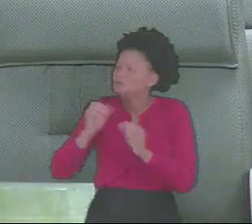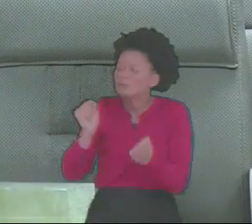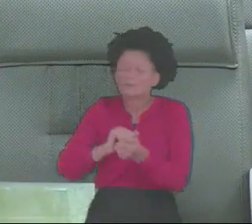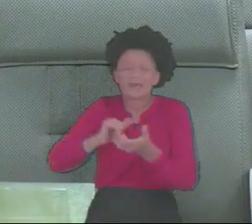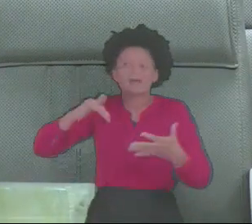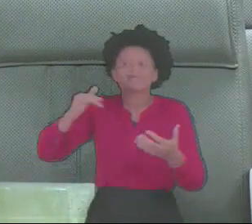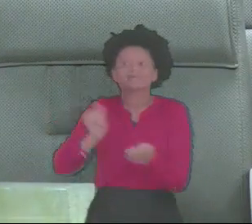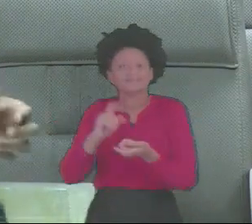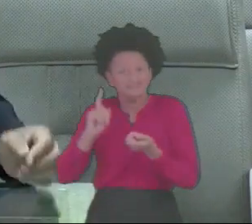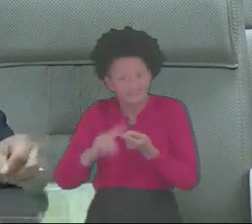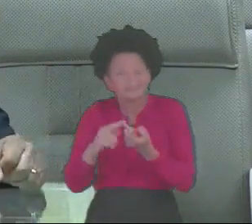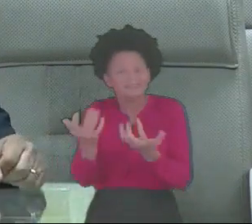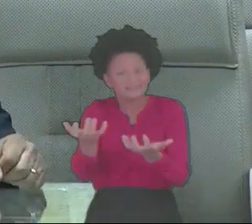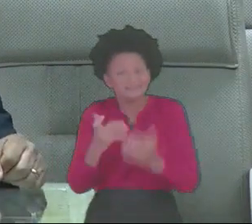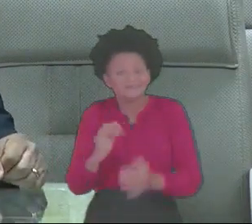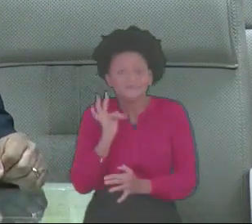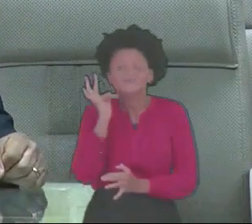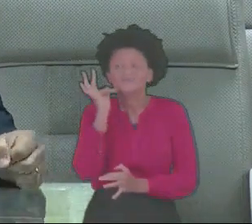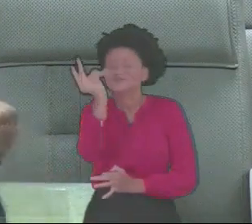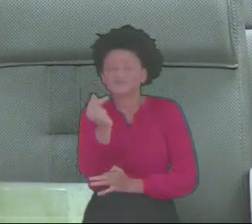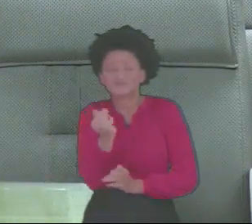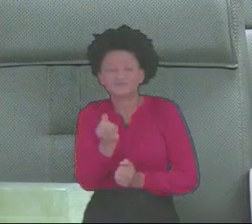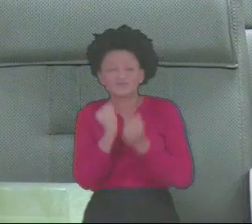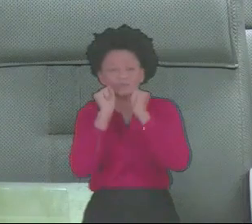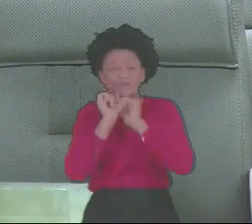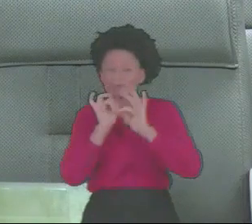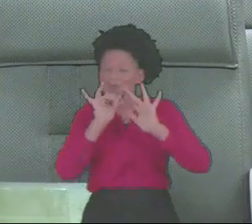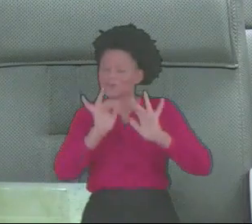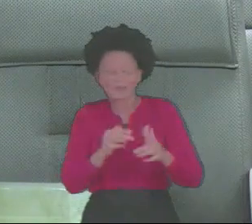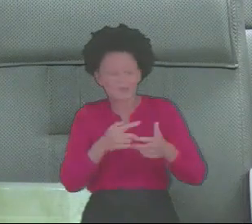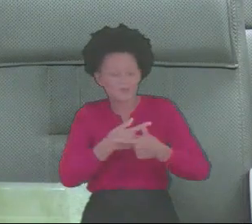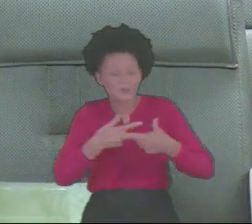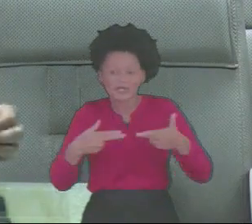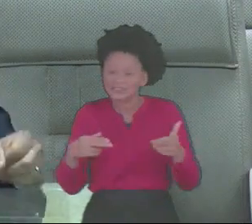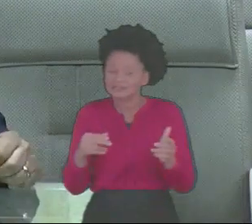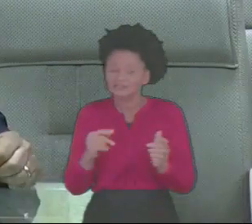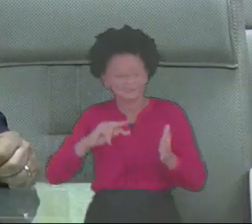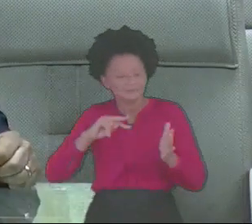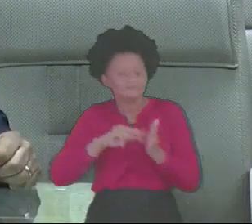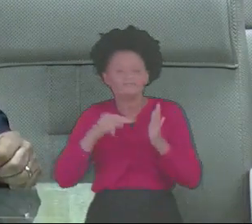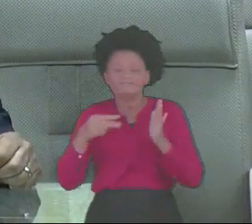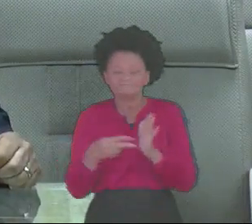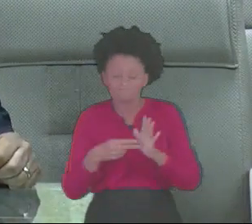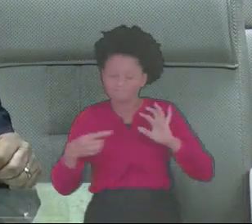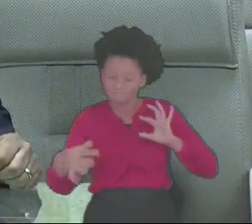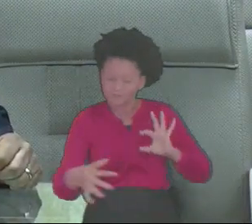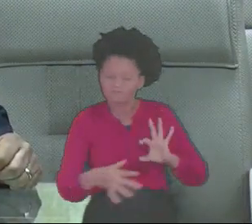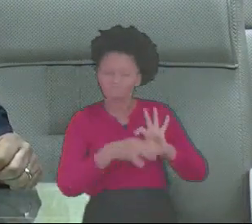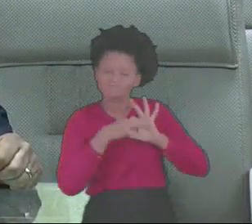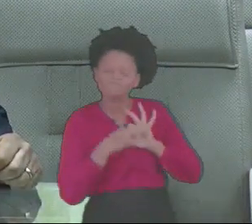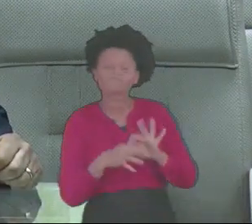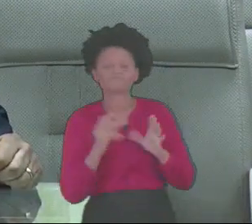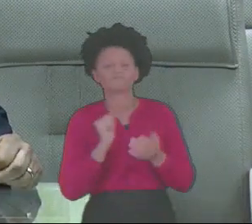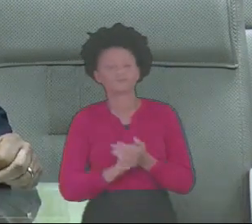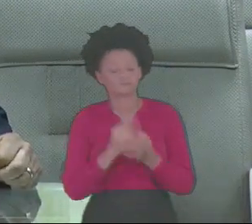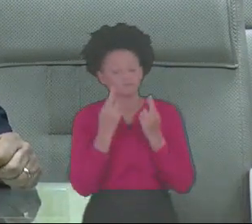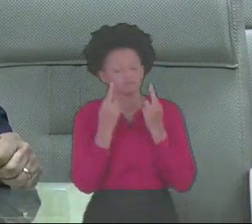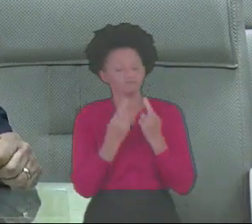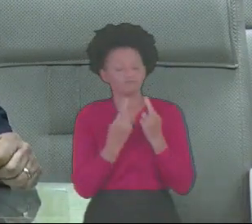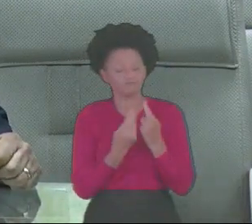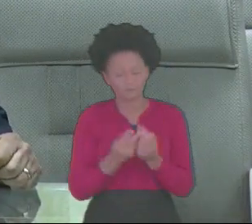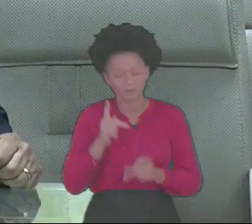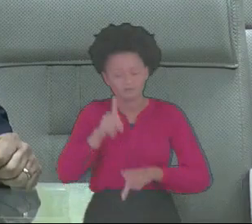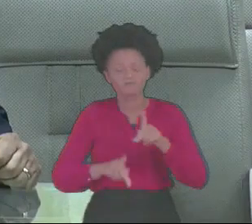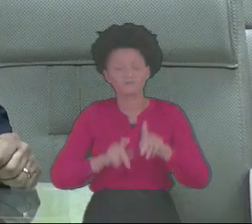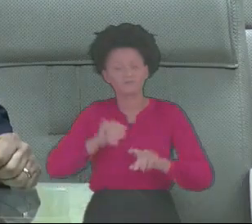e queria realizar segundo a perspectiva da Esperança Judaica na presença do